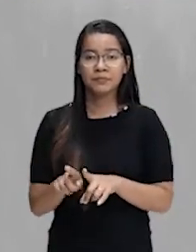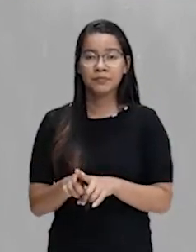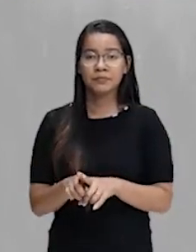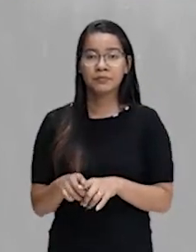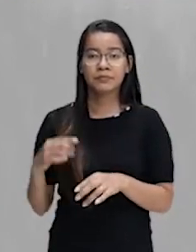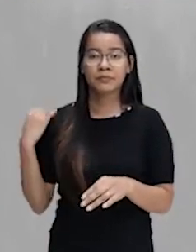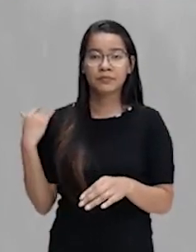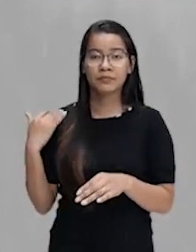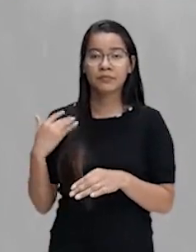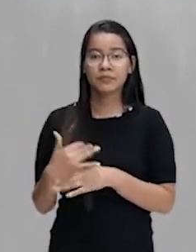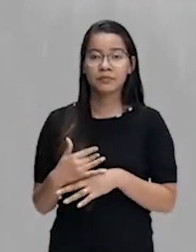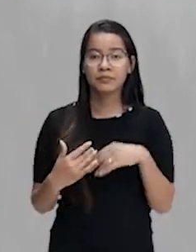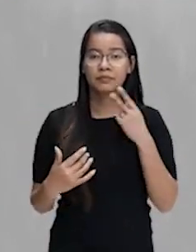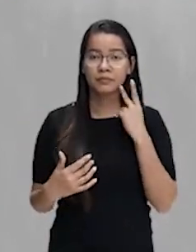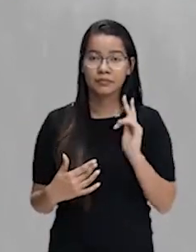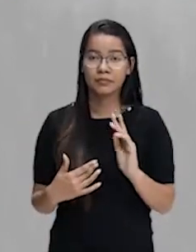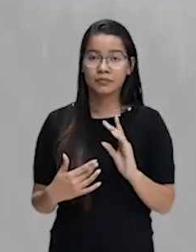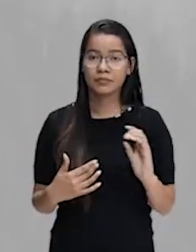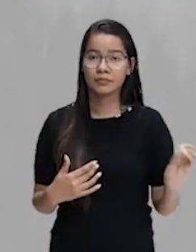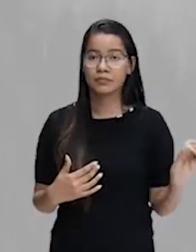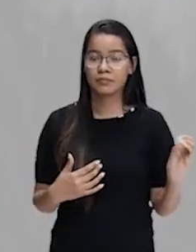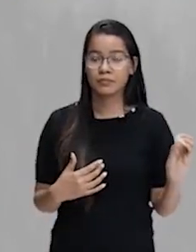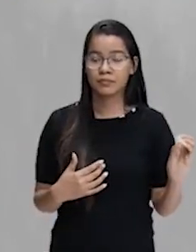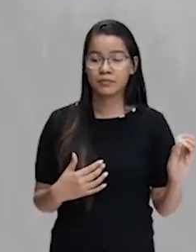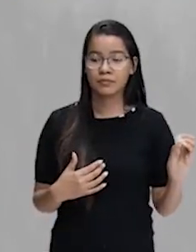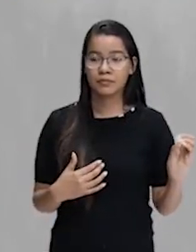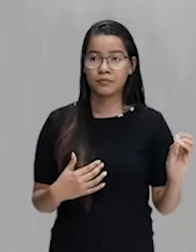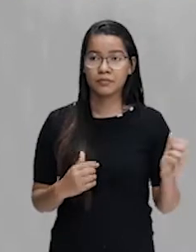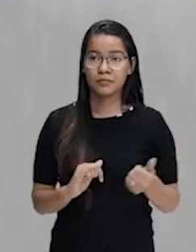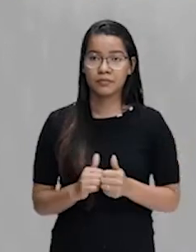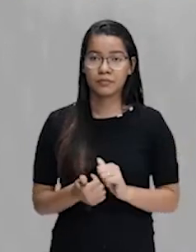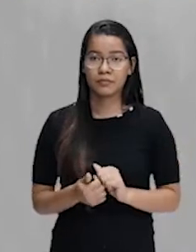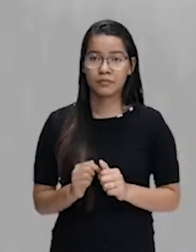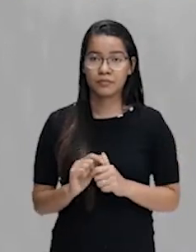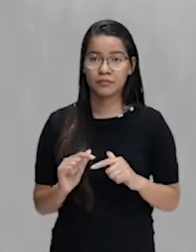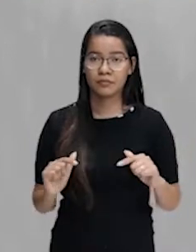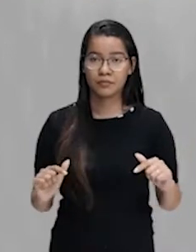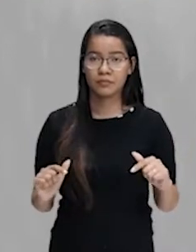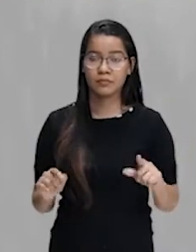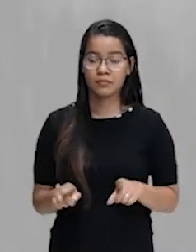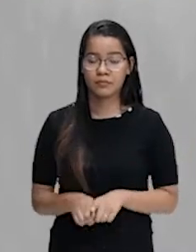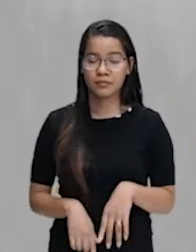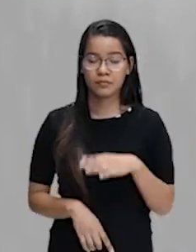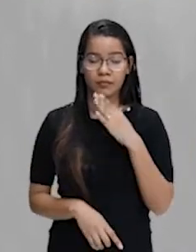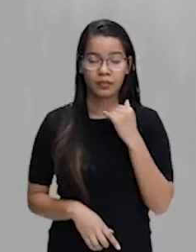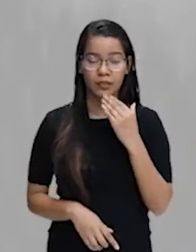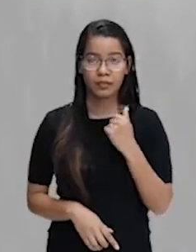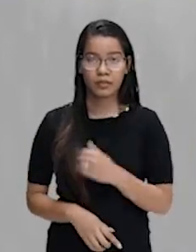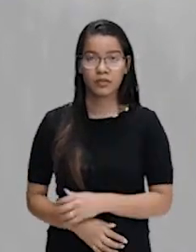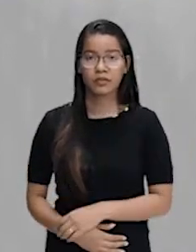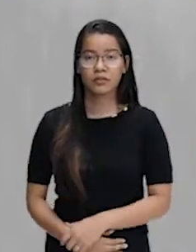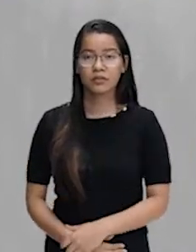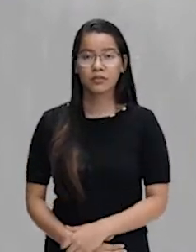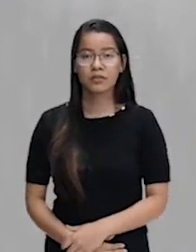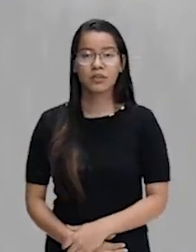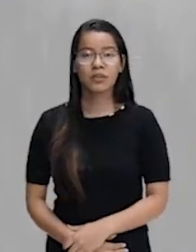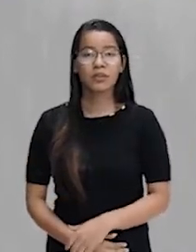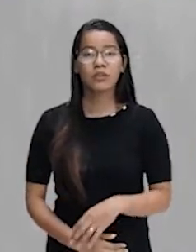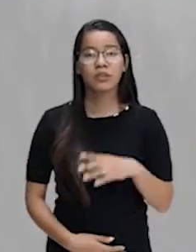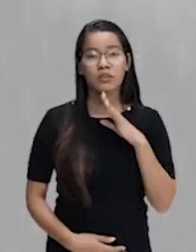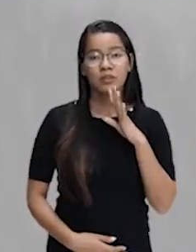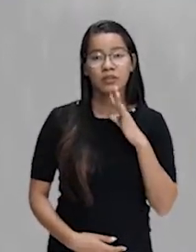irão trazer para o Ocidente hábitos de higiene, hábitos alimentares,